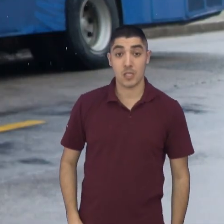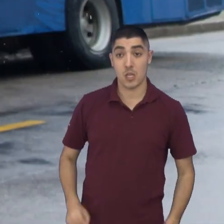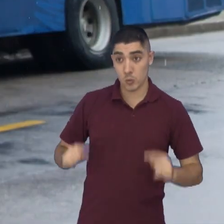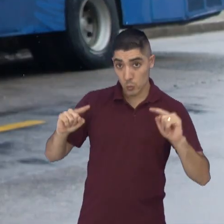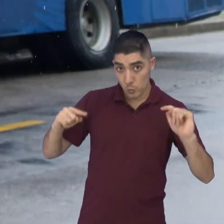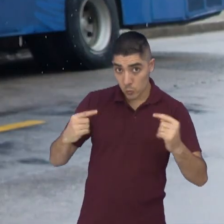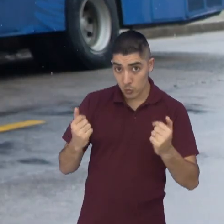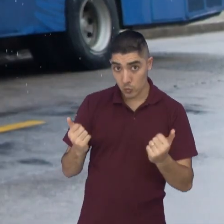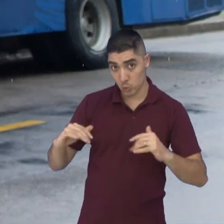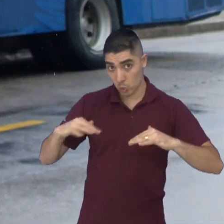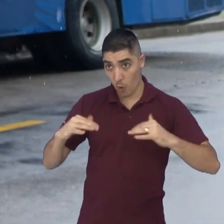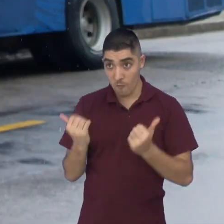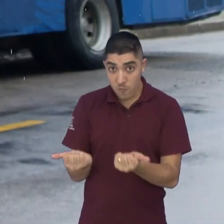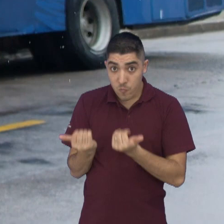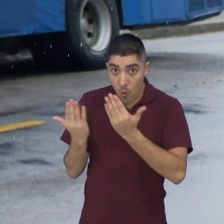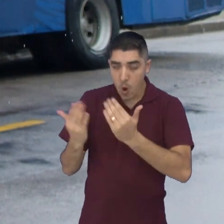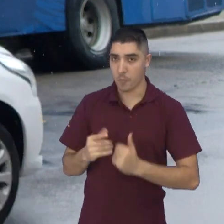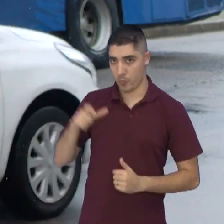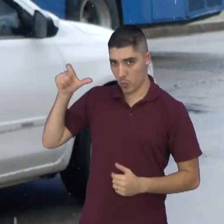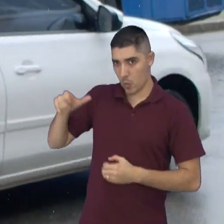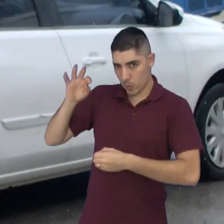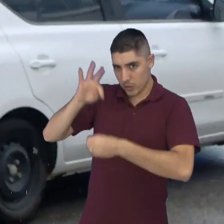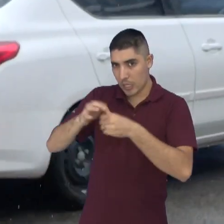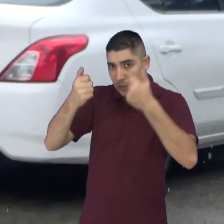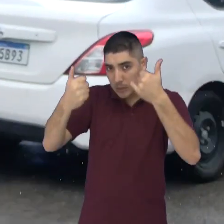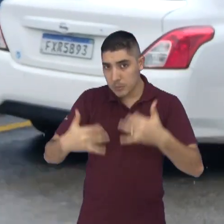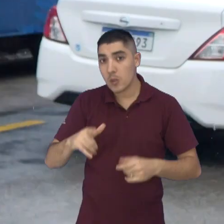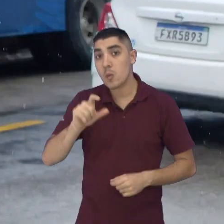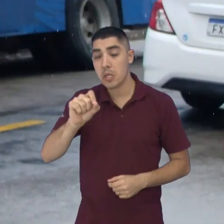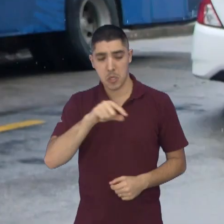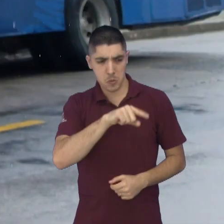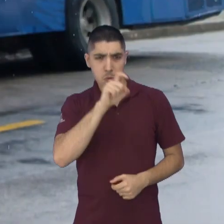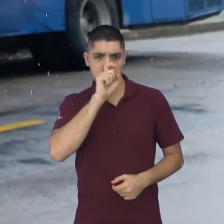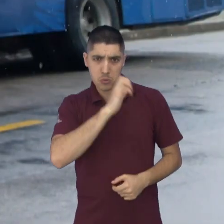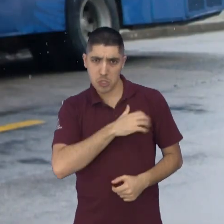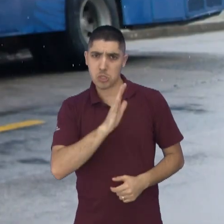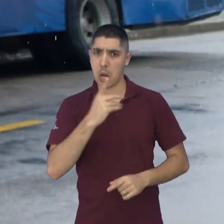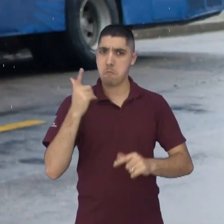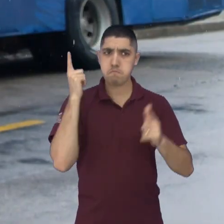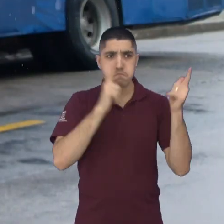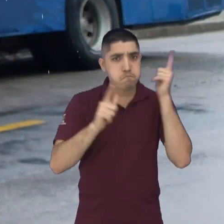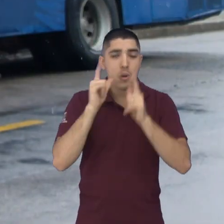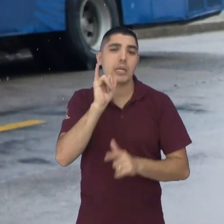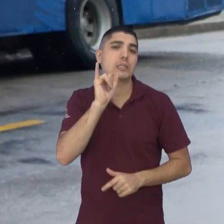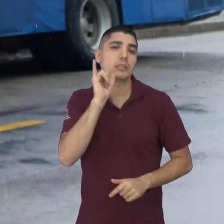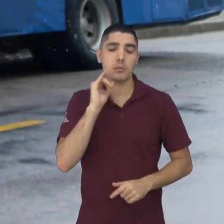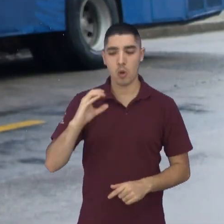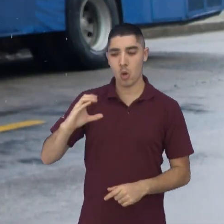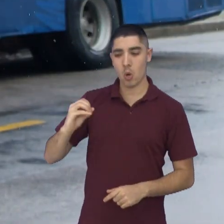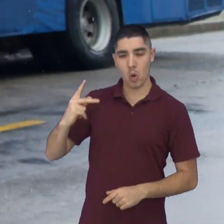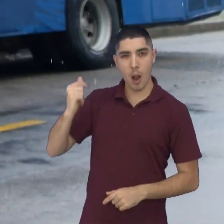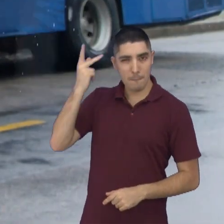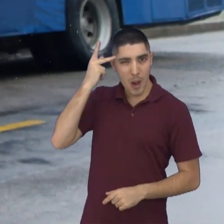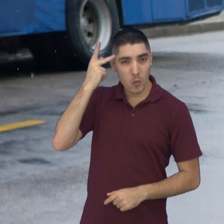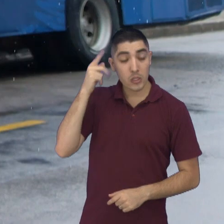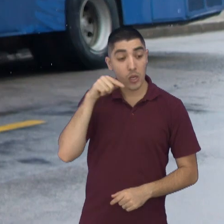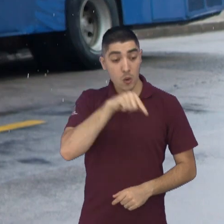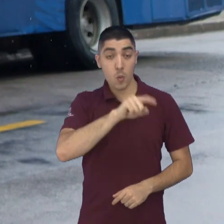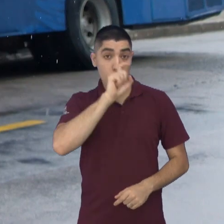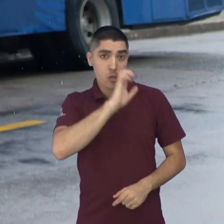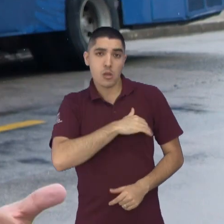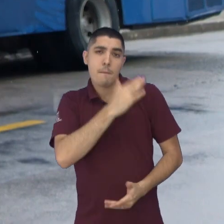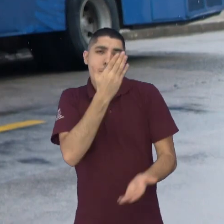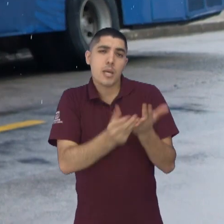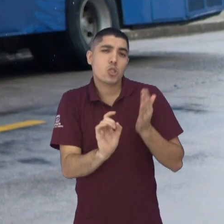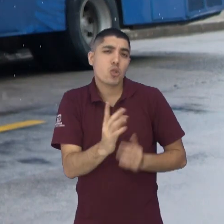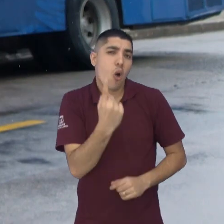opinião do técnico Ricardo Costa, o time tem um retrospecto favorável. Na Copa Paulista, por exemplo, a Águia perdeu apenas para a Portuguesa